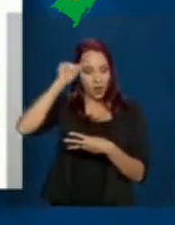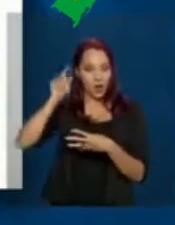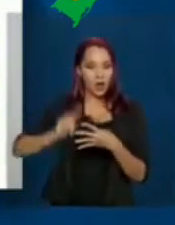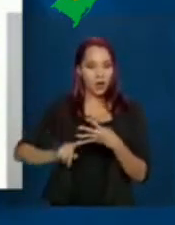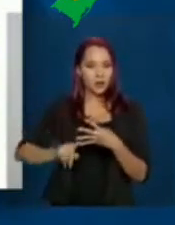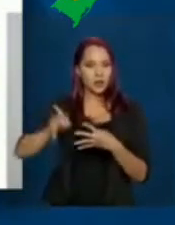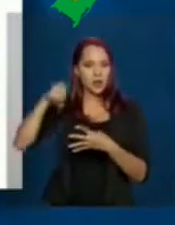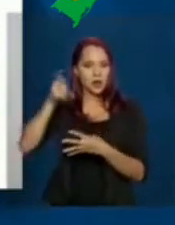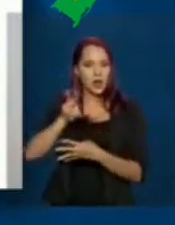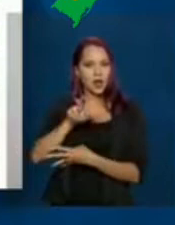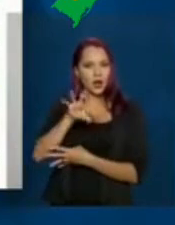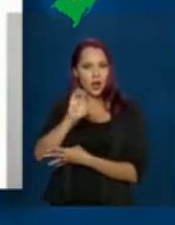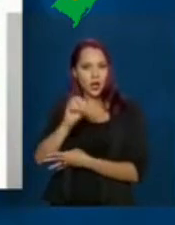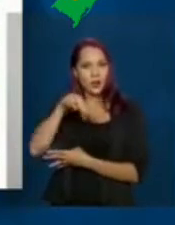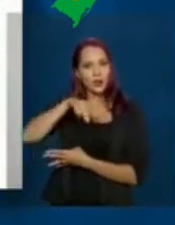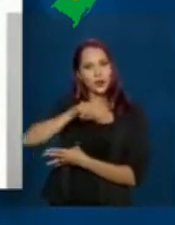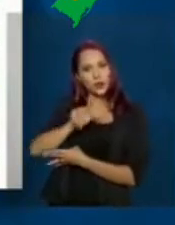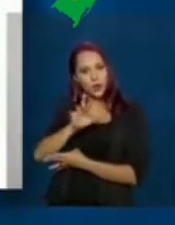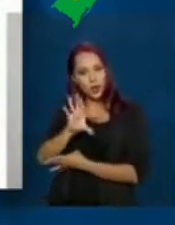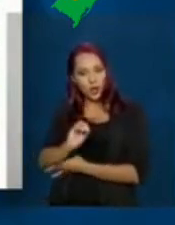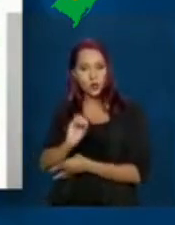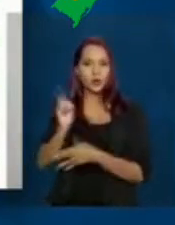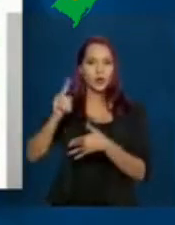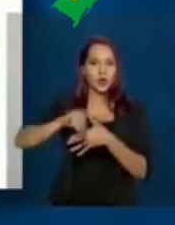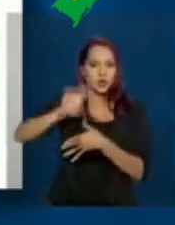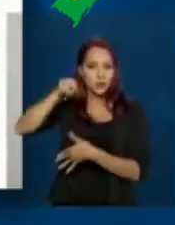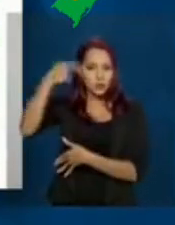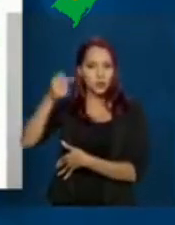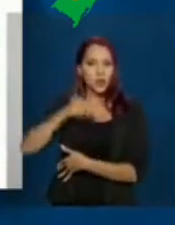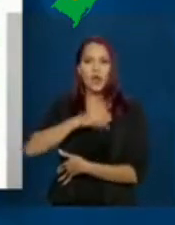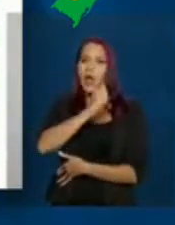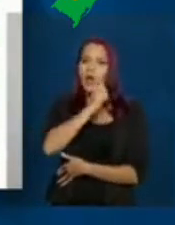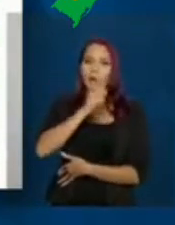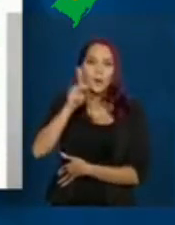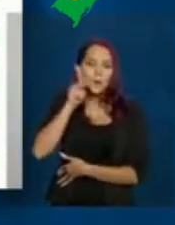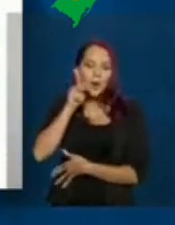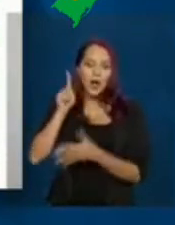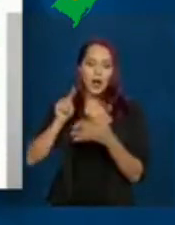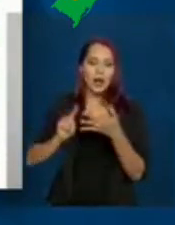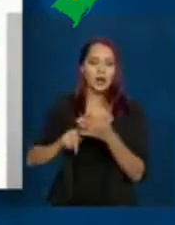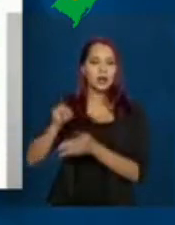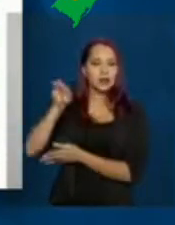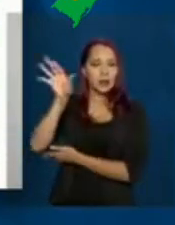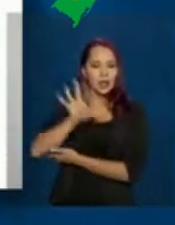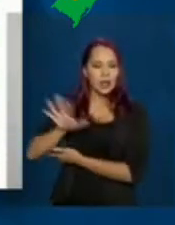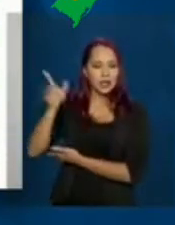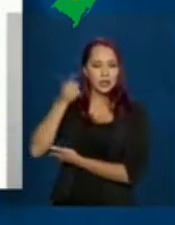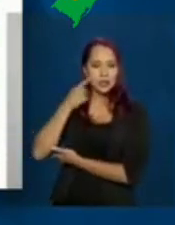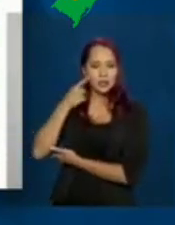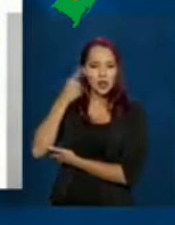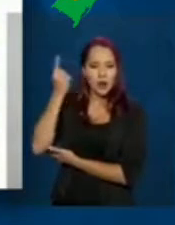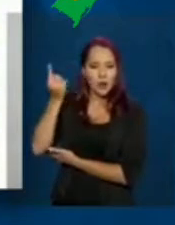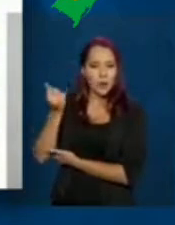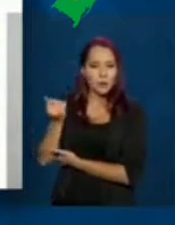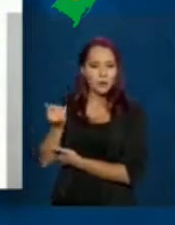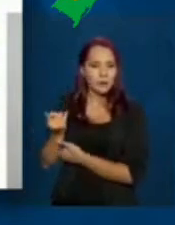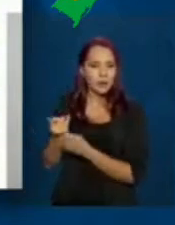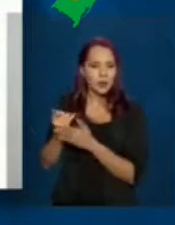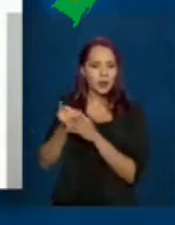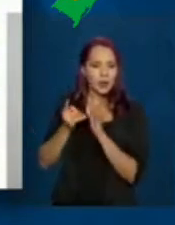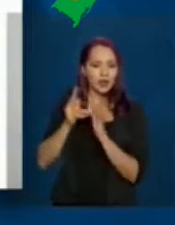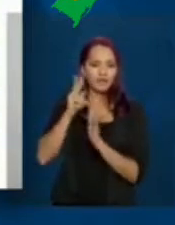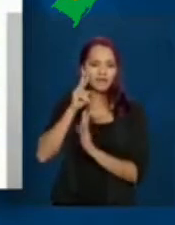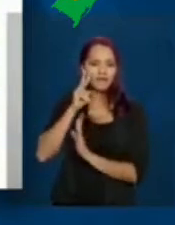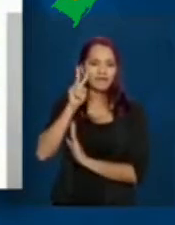Alto Rio Negro, a área central do Amapá. Temos também aquela região lá que pega até lá na cabeça do